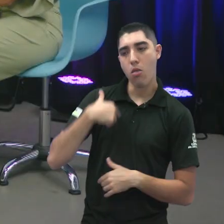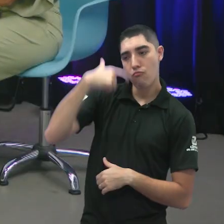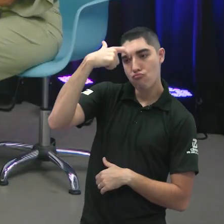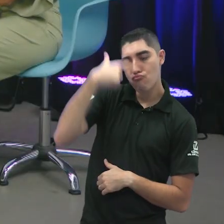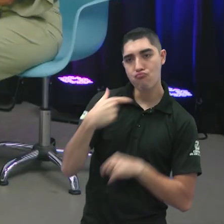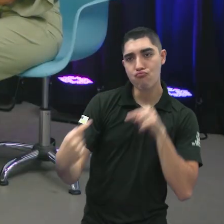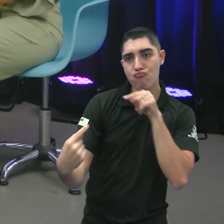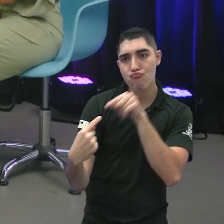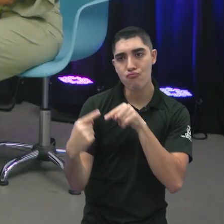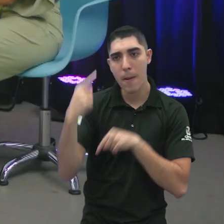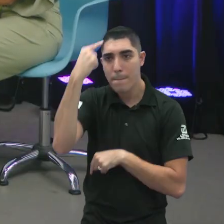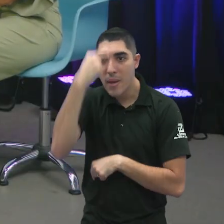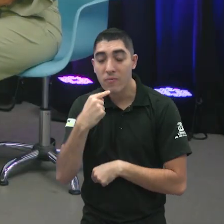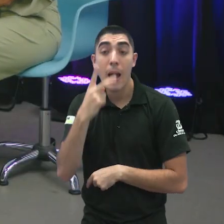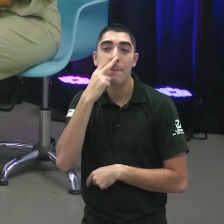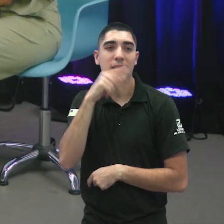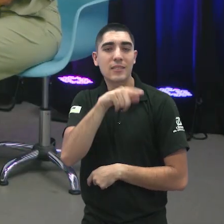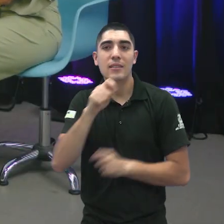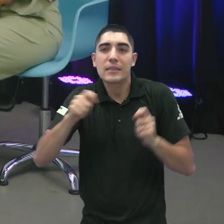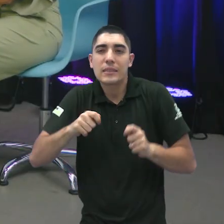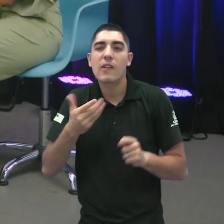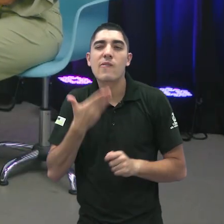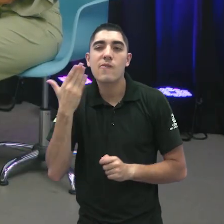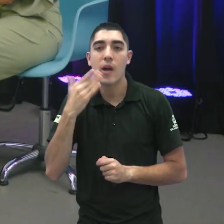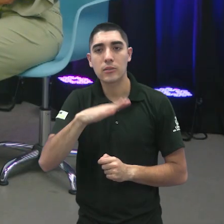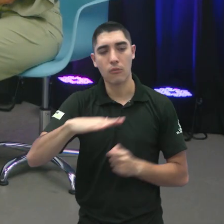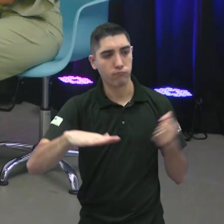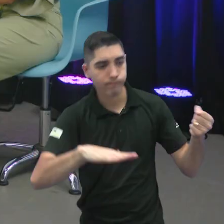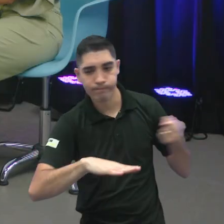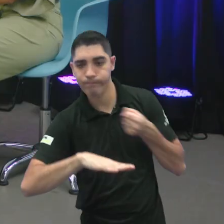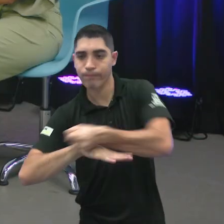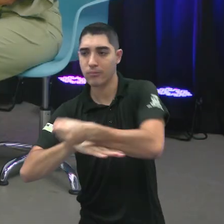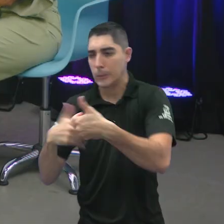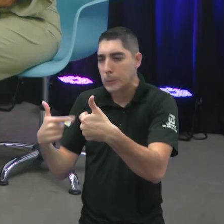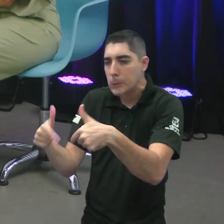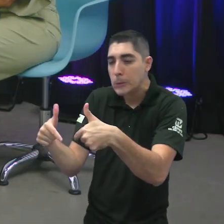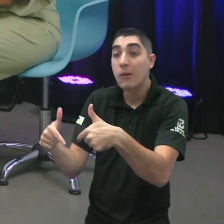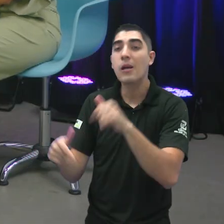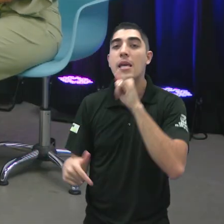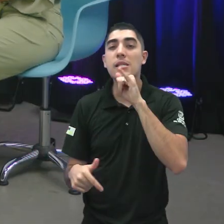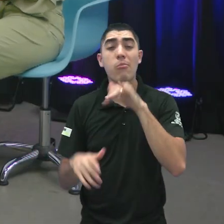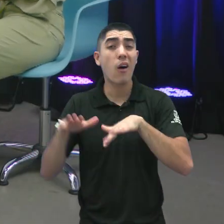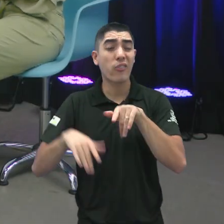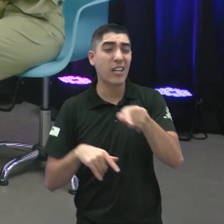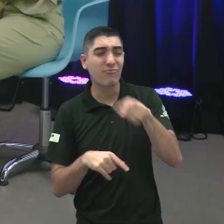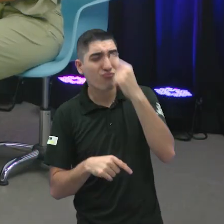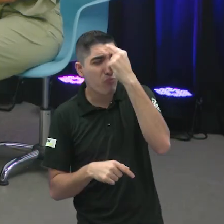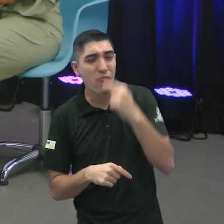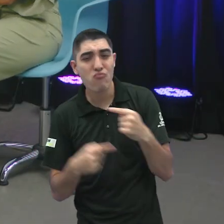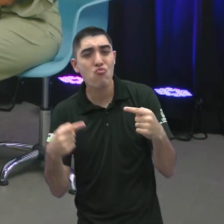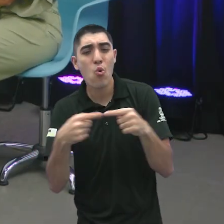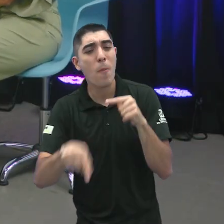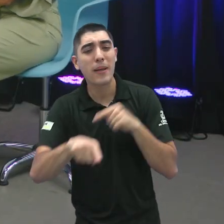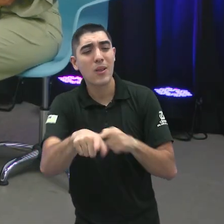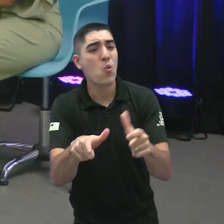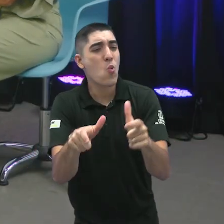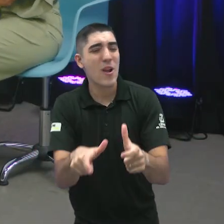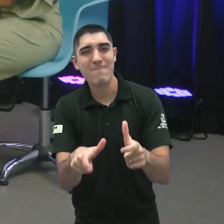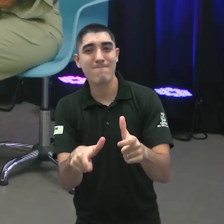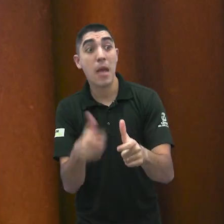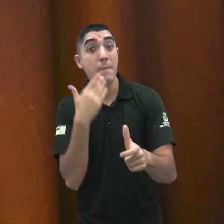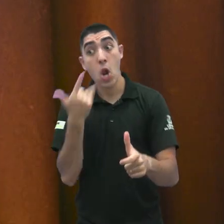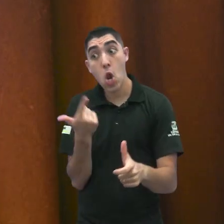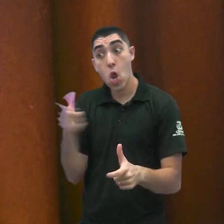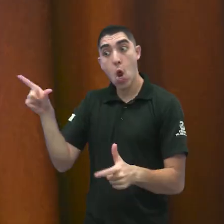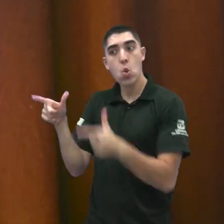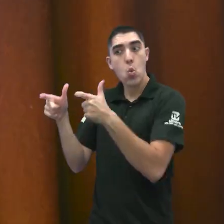gente encaixar ela numa função, né? Porque muitas vezes a pessoa, ela não está rendendo muito porque ela às vezes está no lugar errado. Sim, o